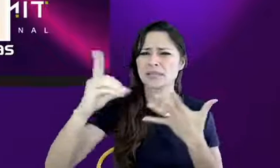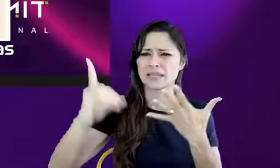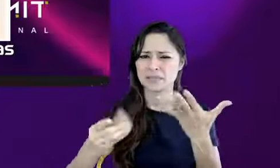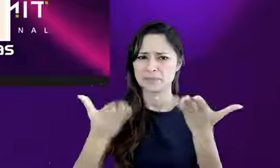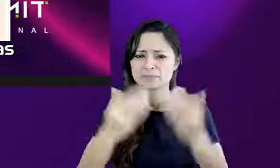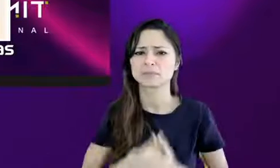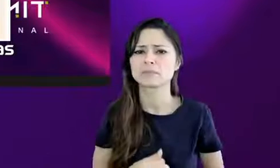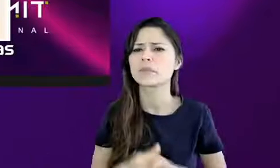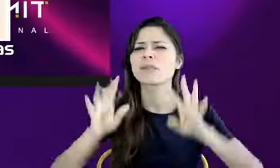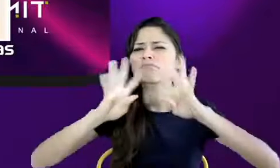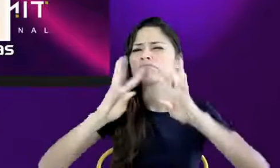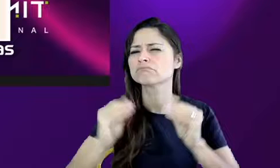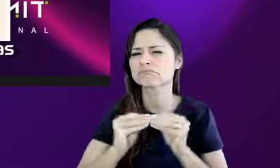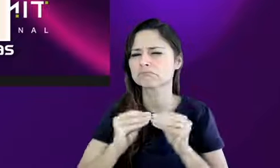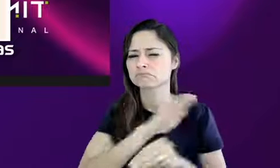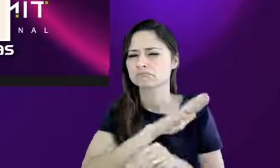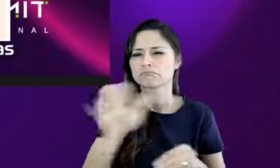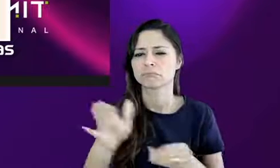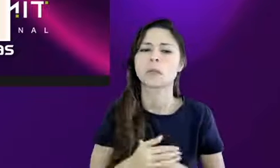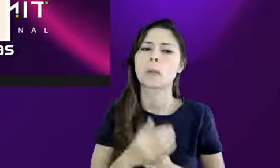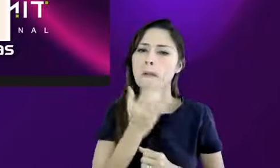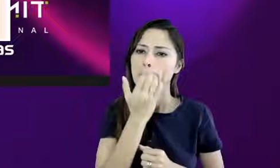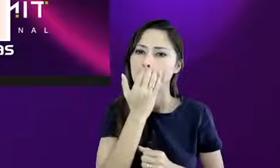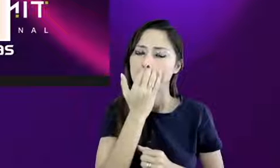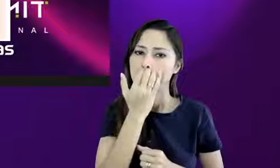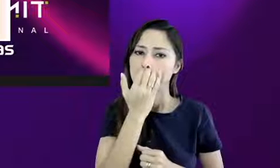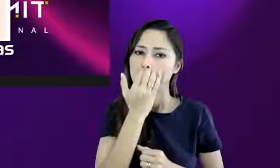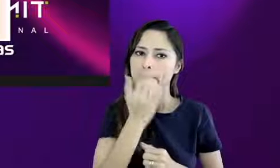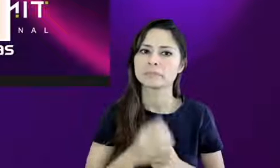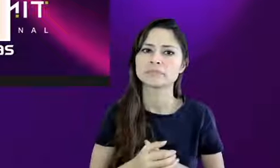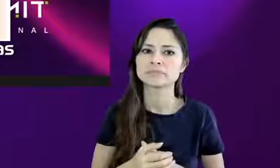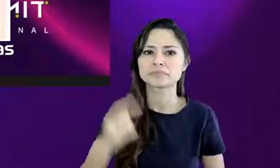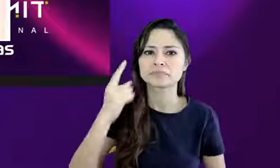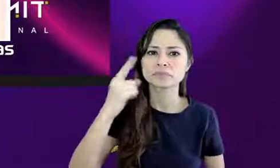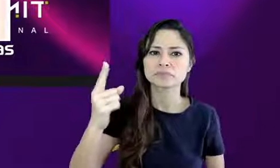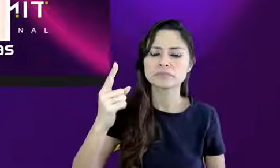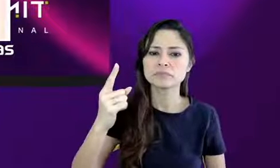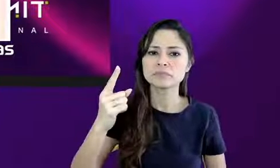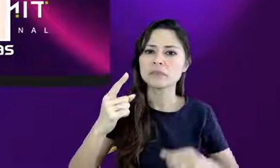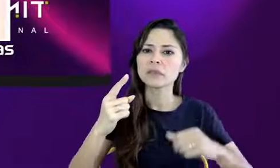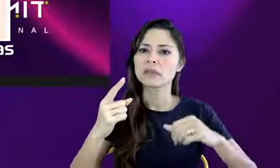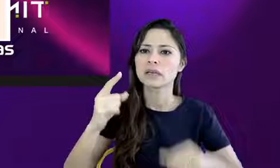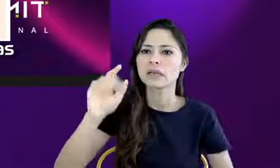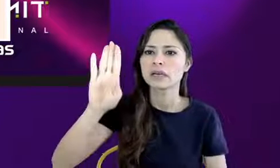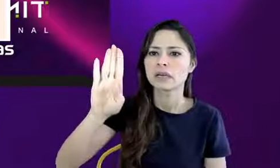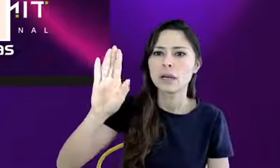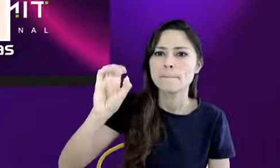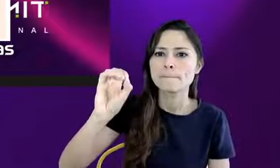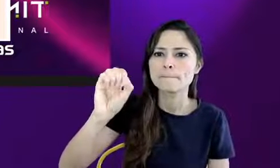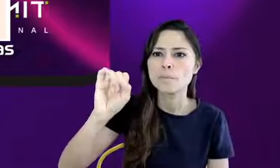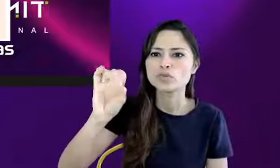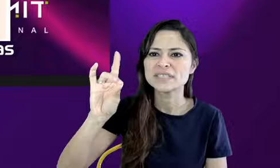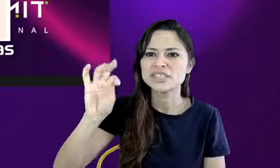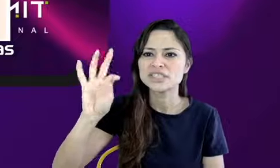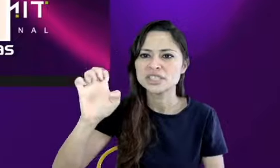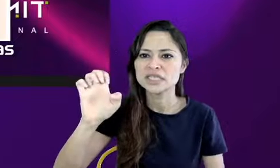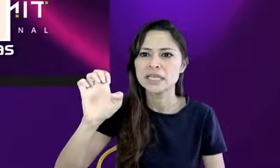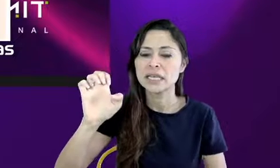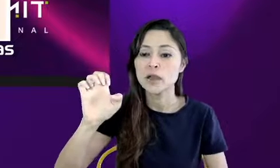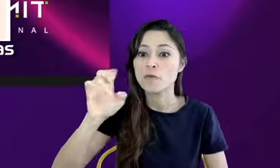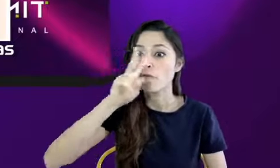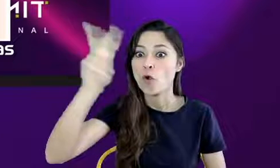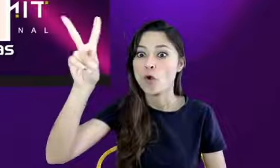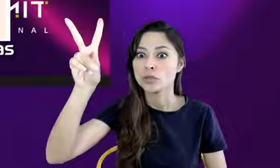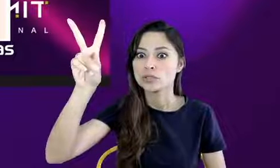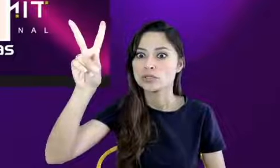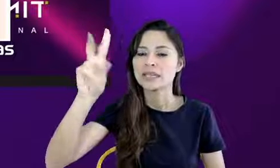mas resumindo, na bolsite crônica com falha à antibiótico terapia e corticoide, o